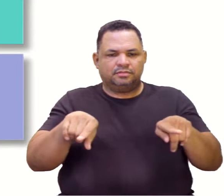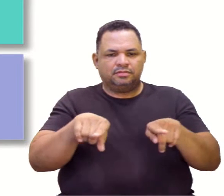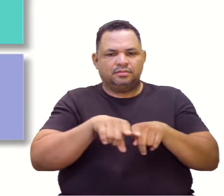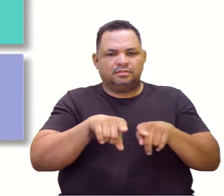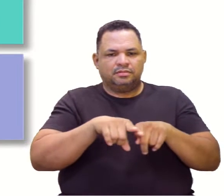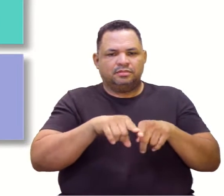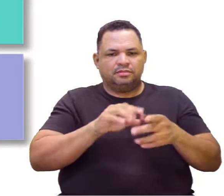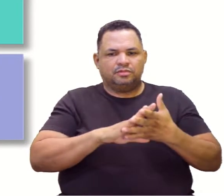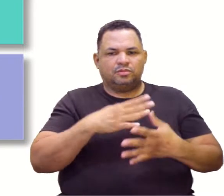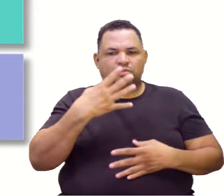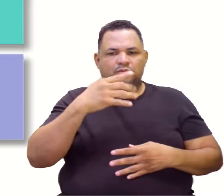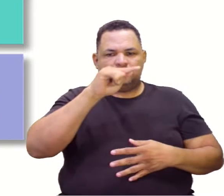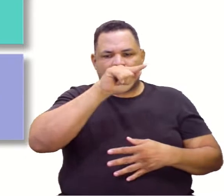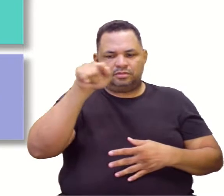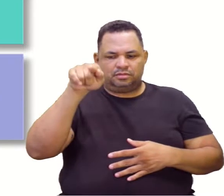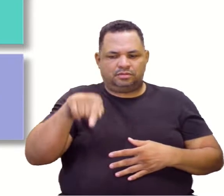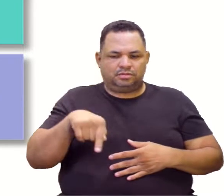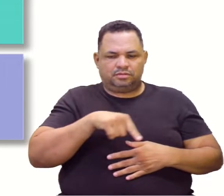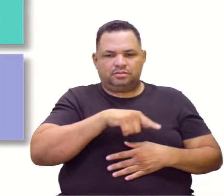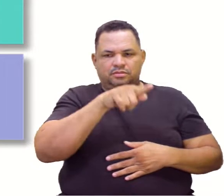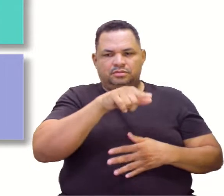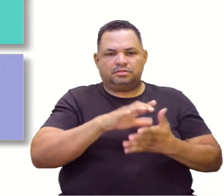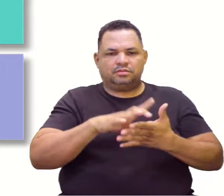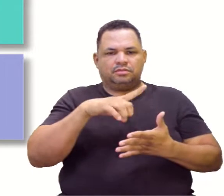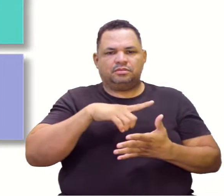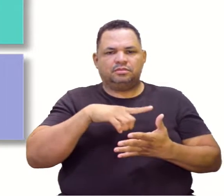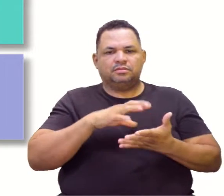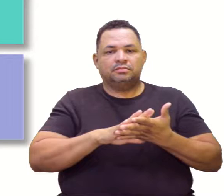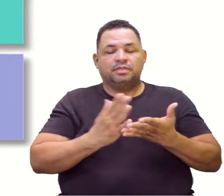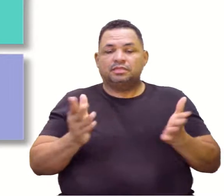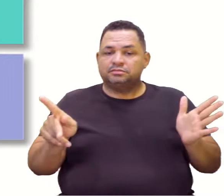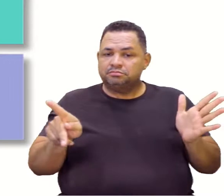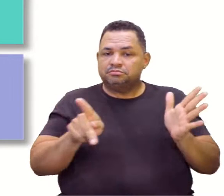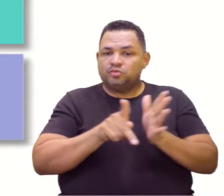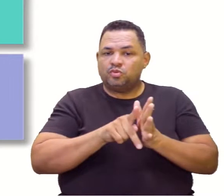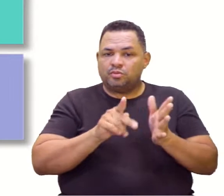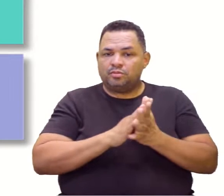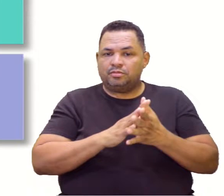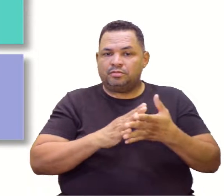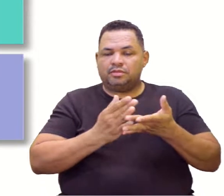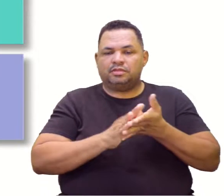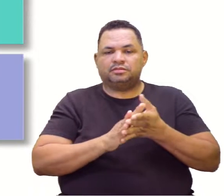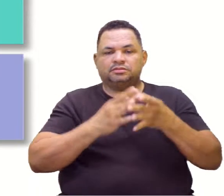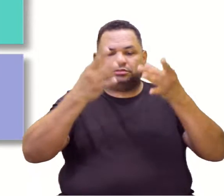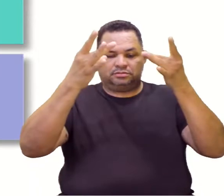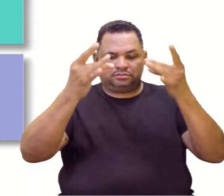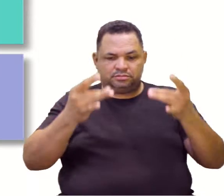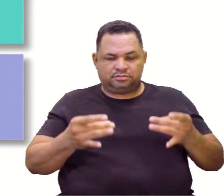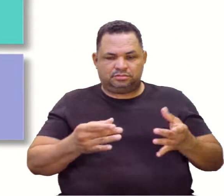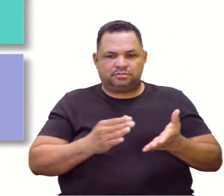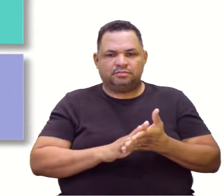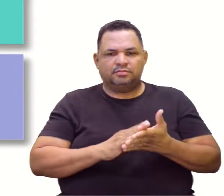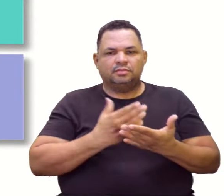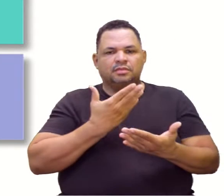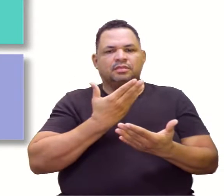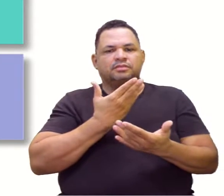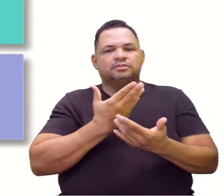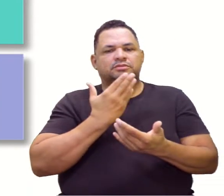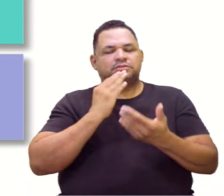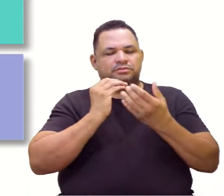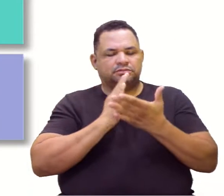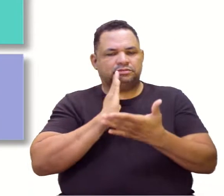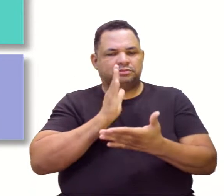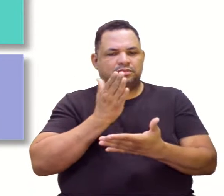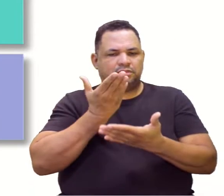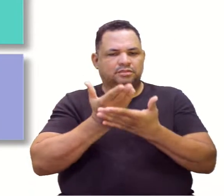a área dos quadriláteros. Então, aqui já é algo mais genérico, tá? Como o professor Maurício falou, nas aulas lá do segundo ano, uma